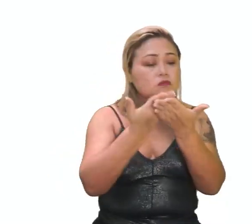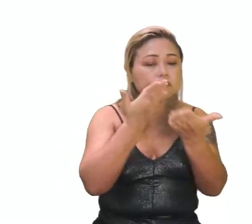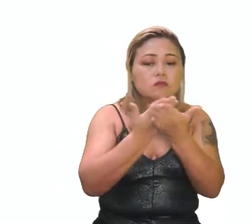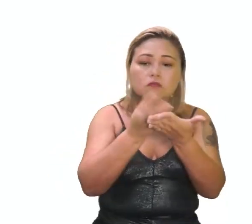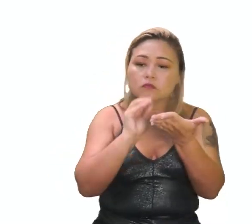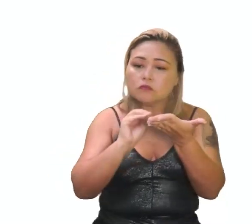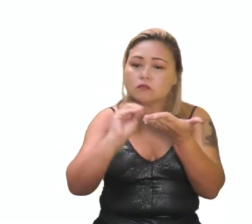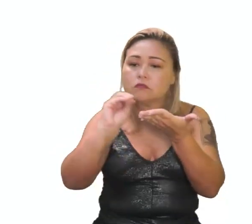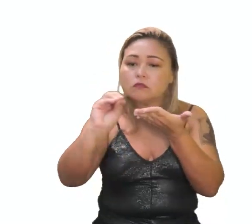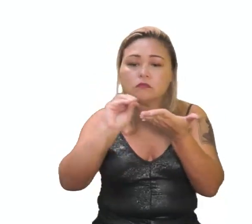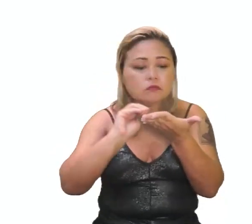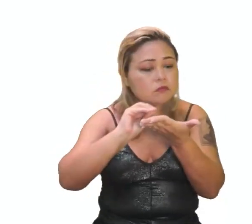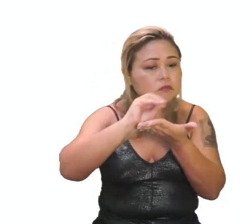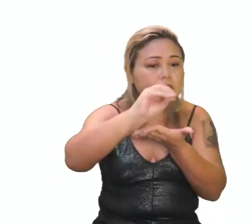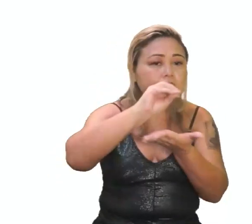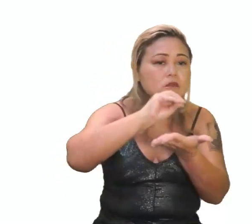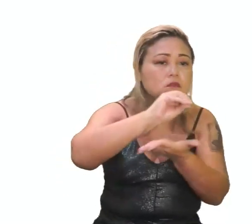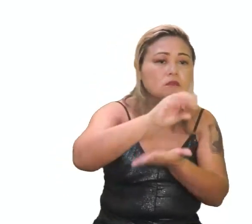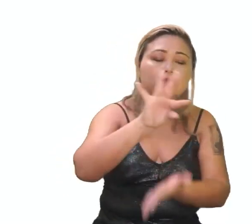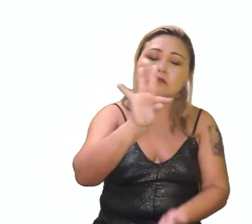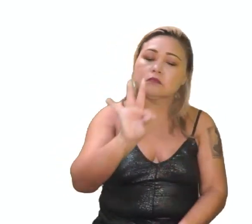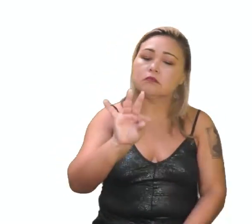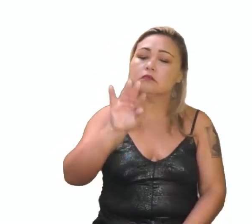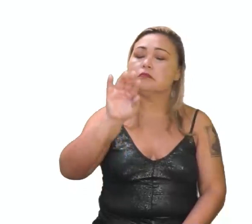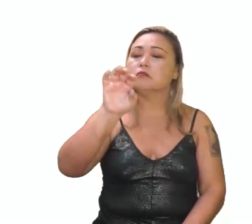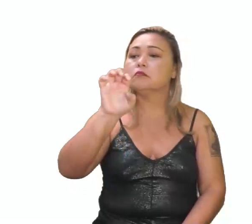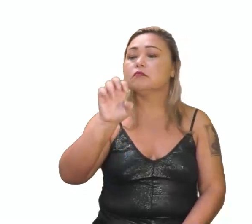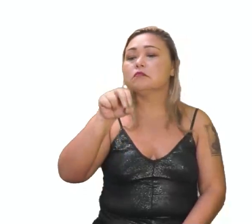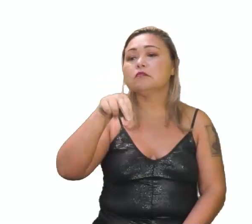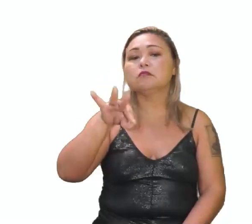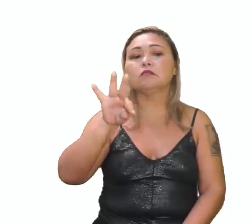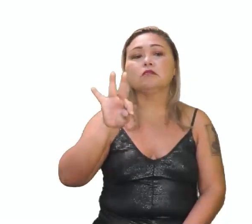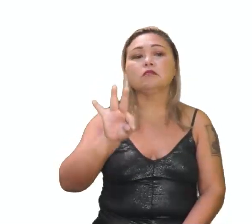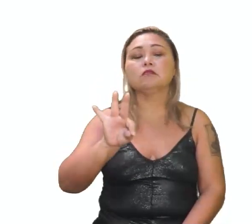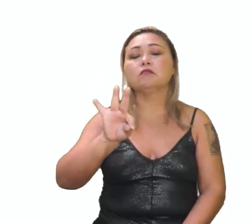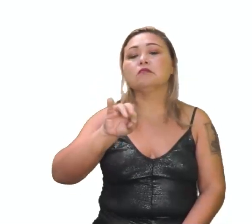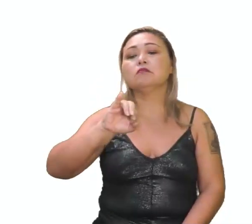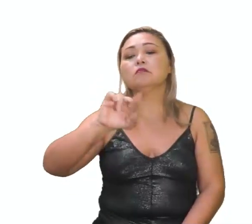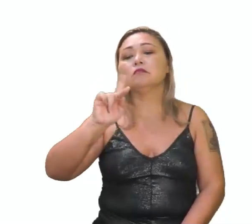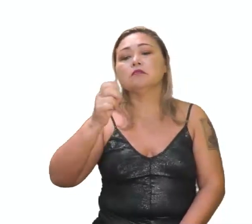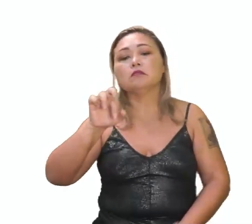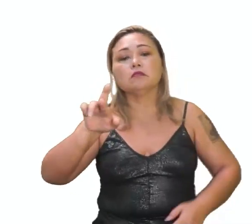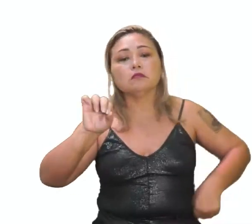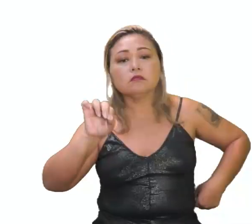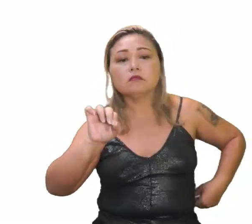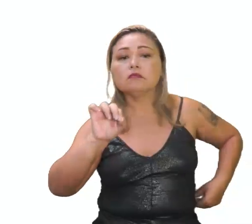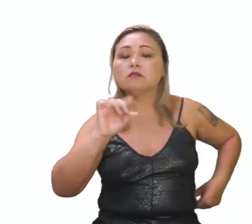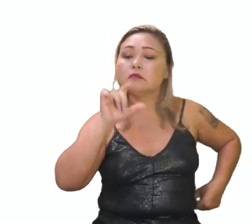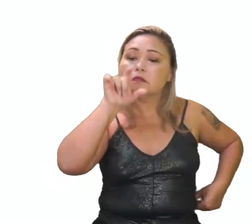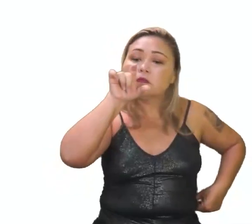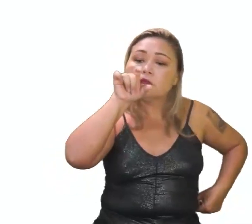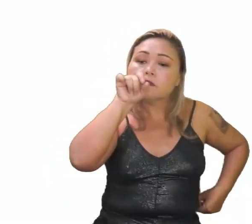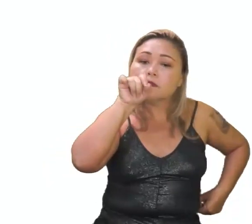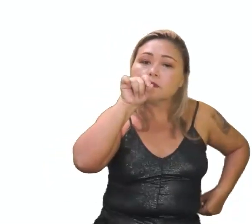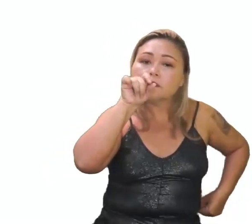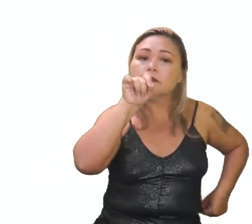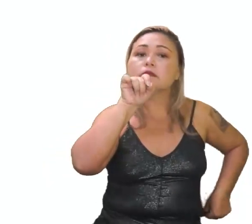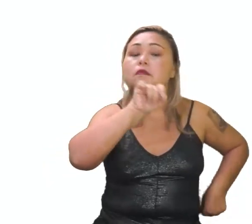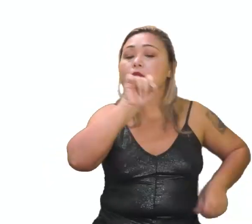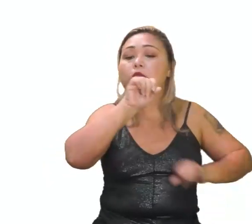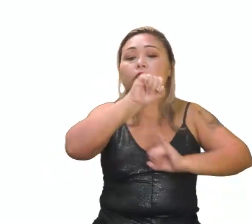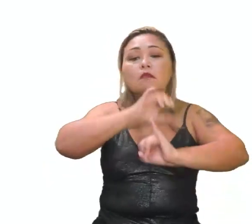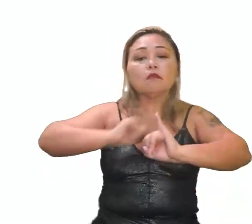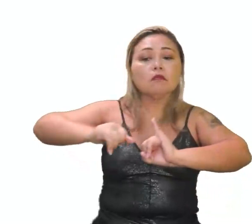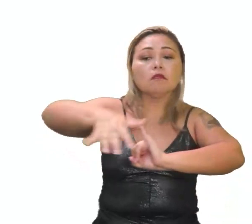dos tentilhões no arquipélago de Galápagos e sua relação